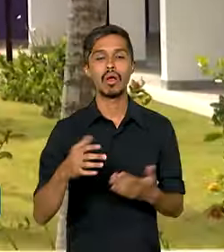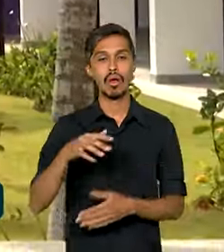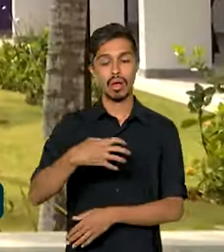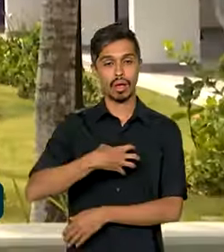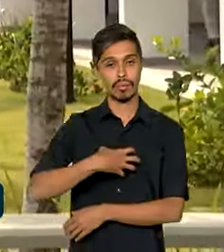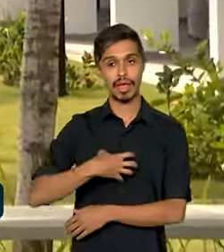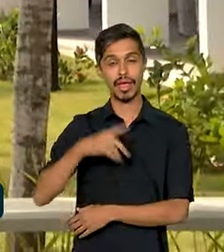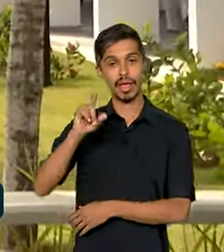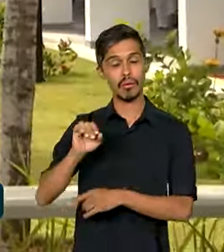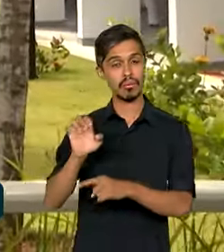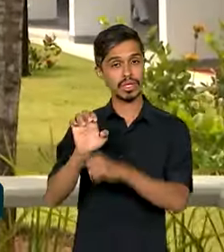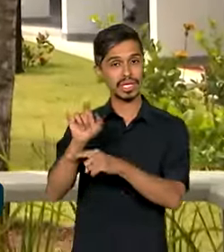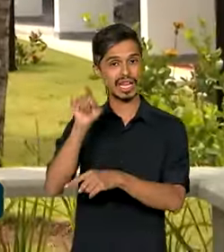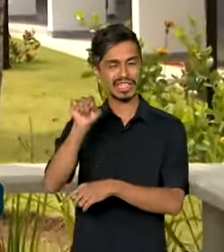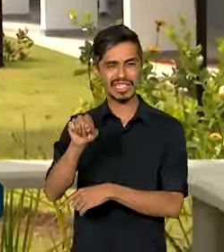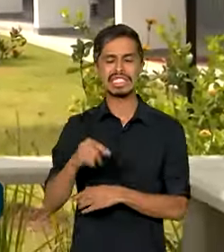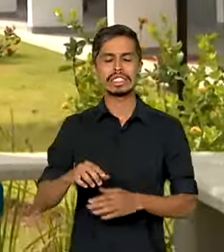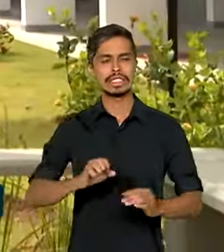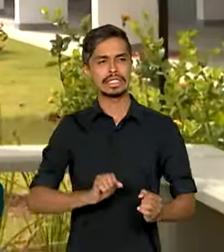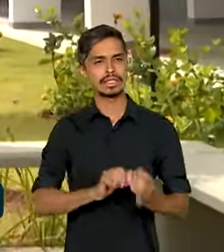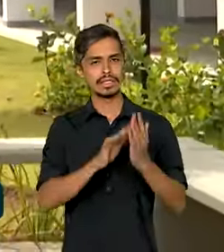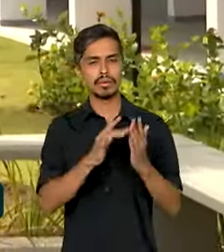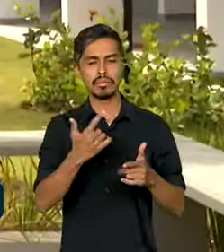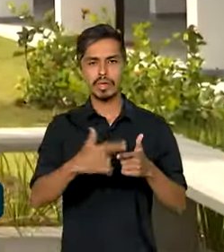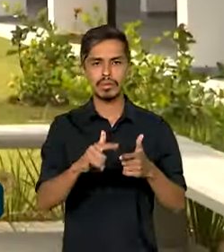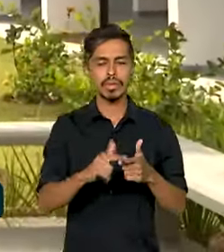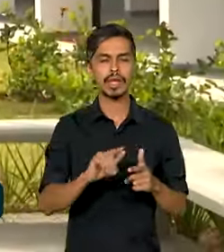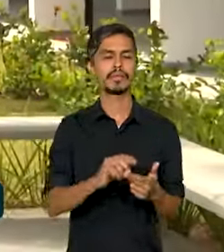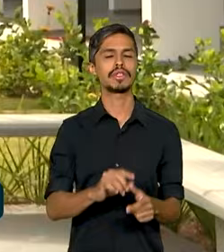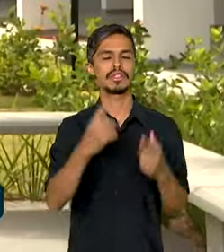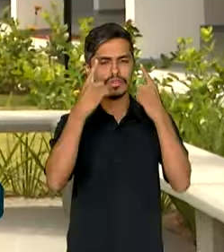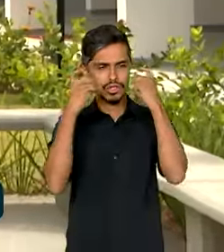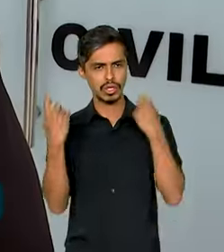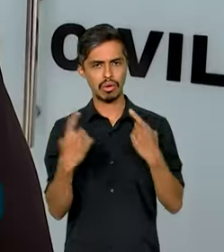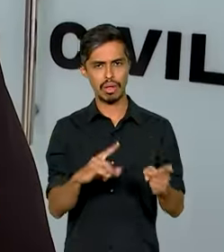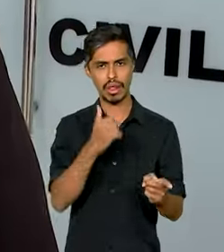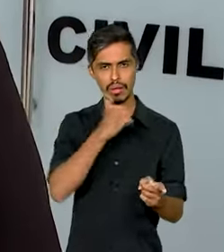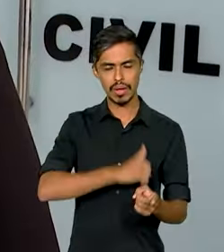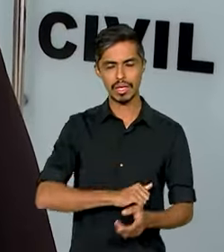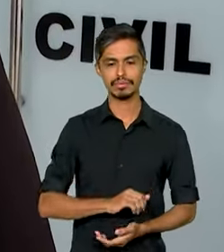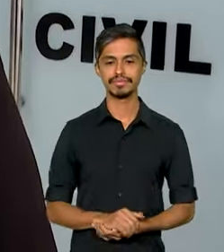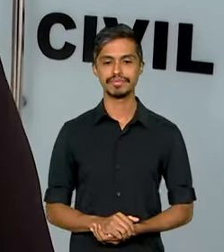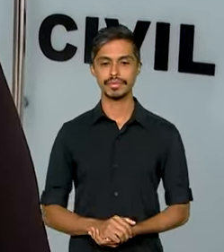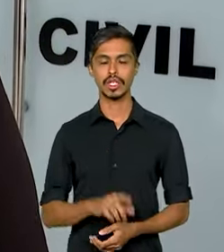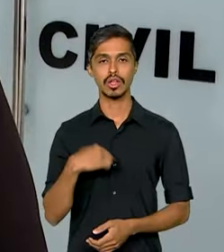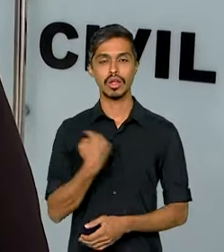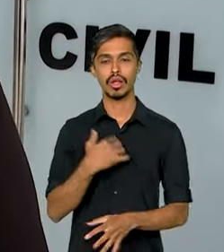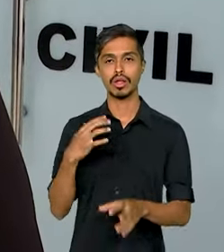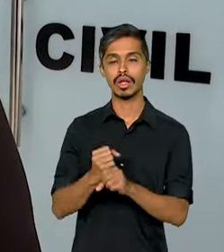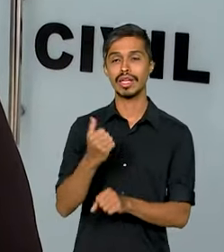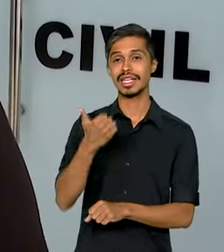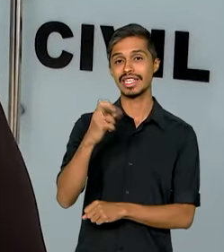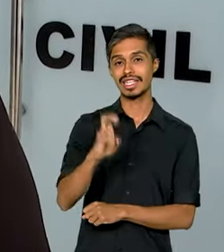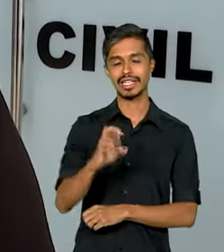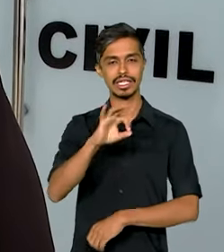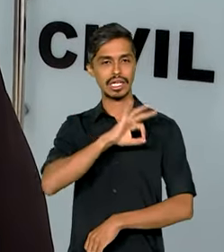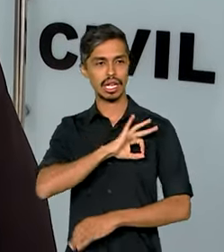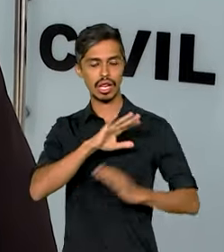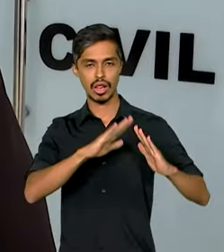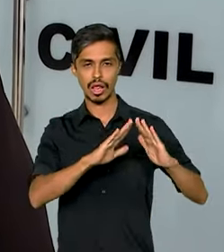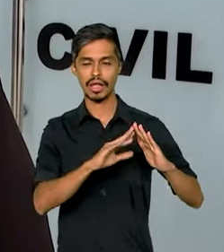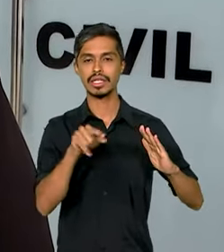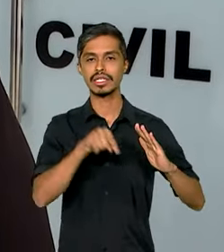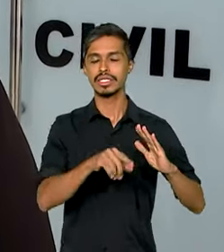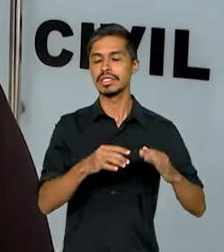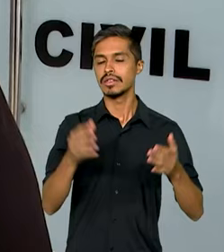um dos estados que T enfrentado o problema da violência contra as mulheres nós temos 15 delegacias especializadas de Atendimento à mulher